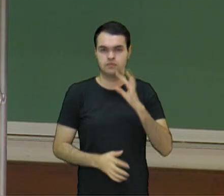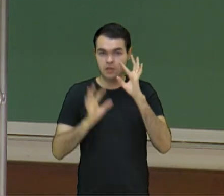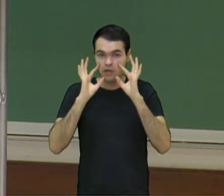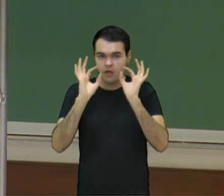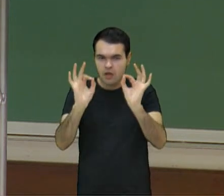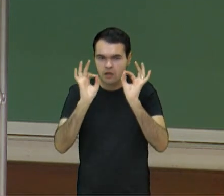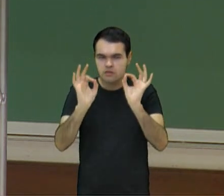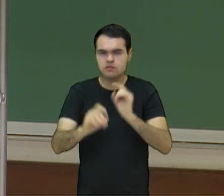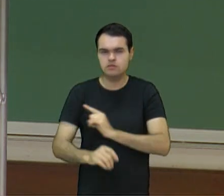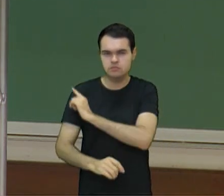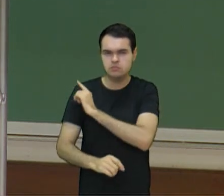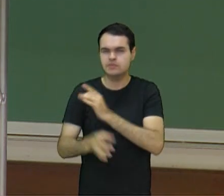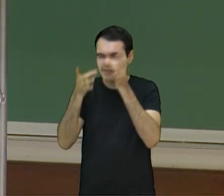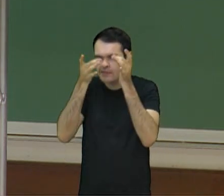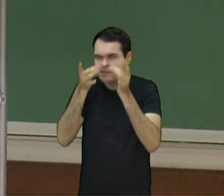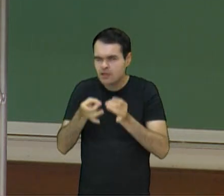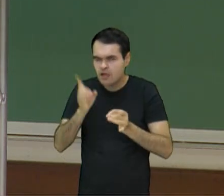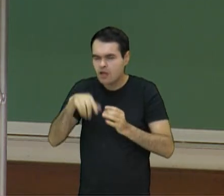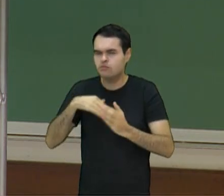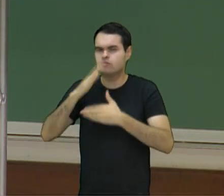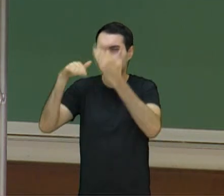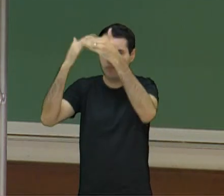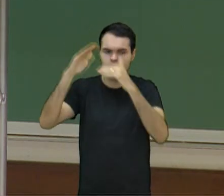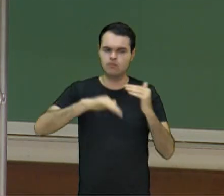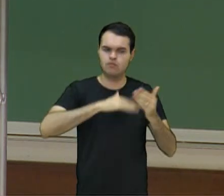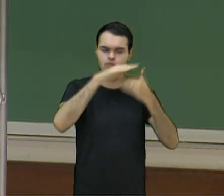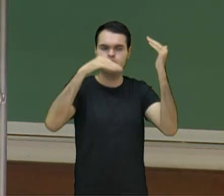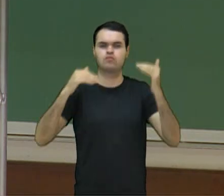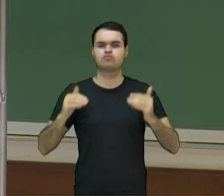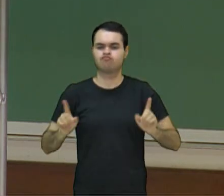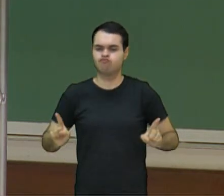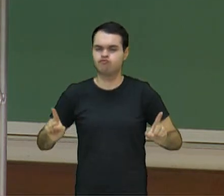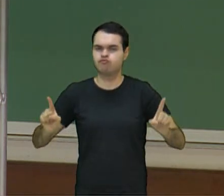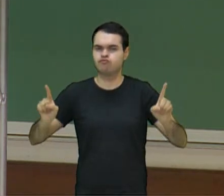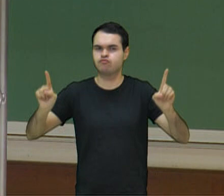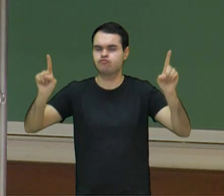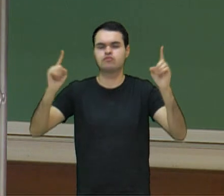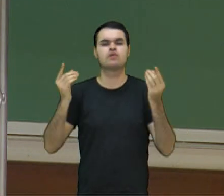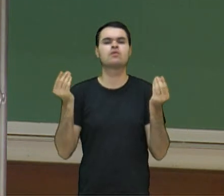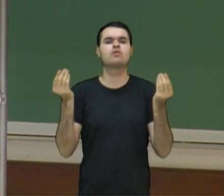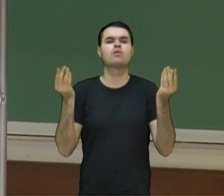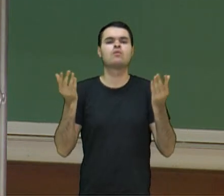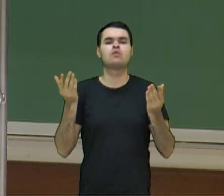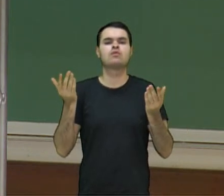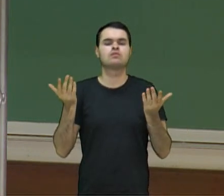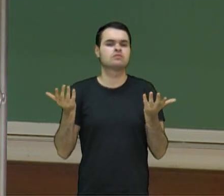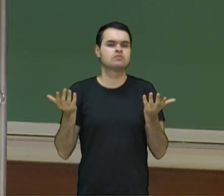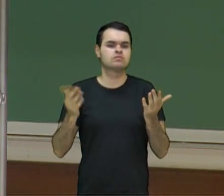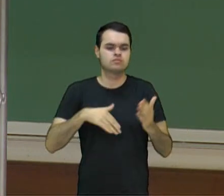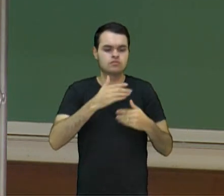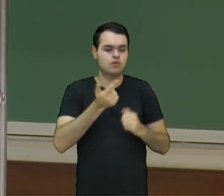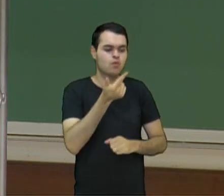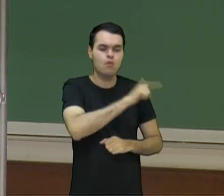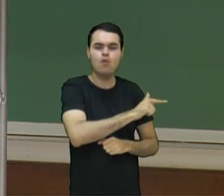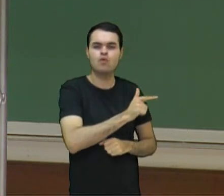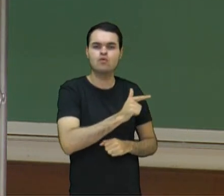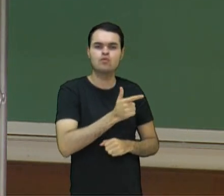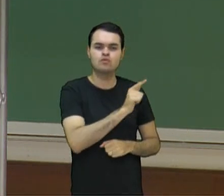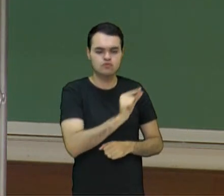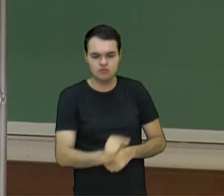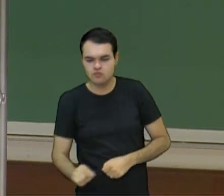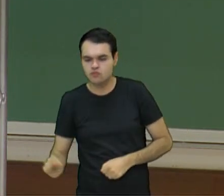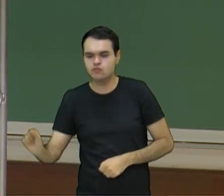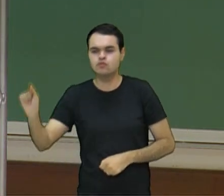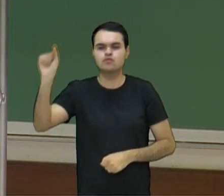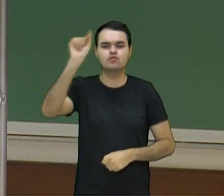a esse detalhe desse desenvolvimento desses 2 países. E como fica o desenvolvimento do restante do continente,